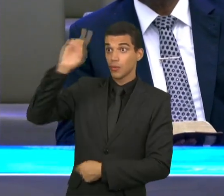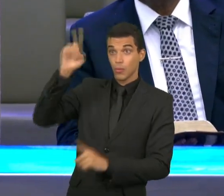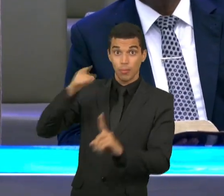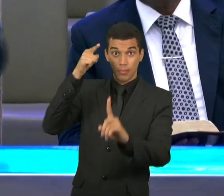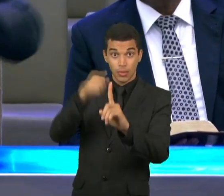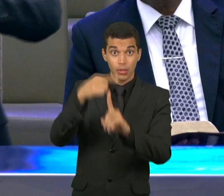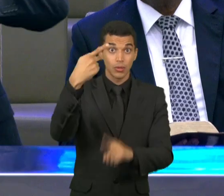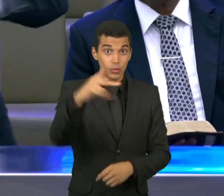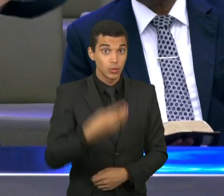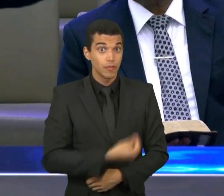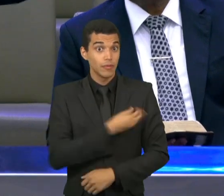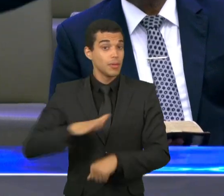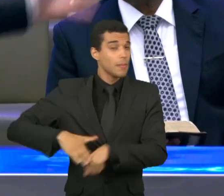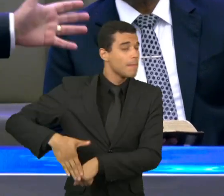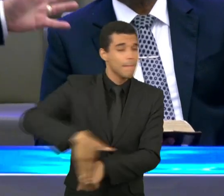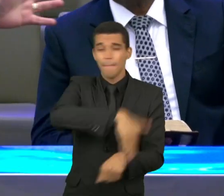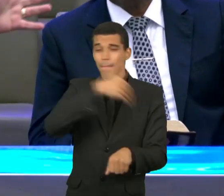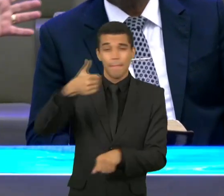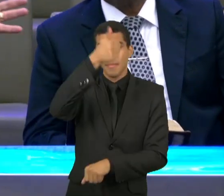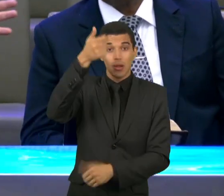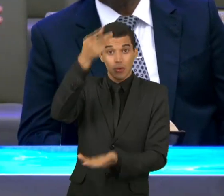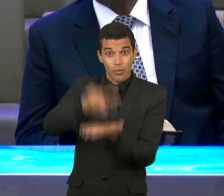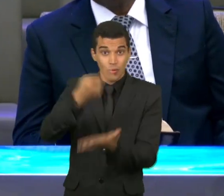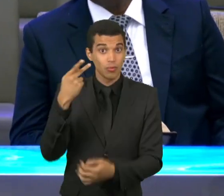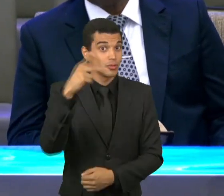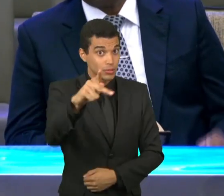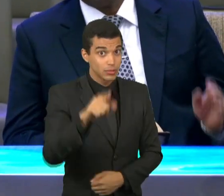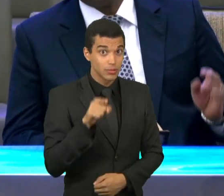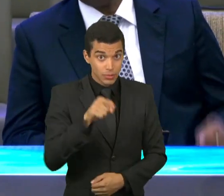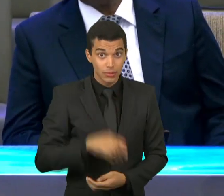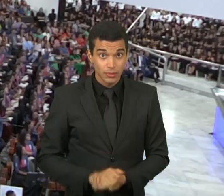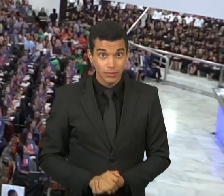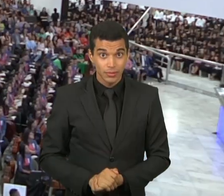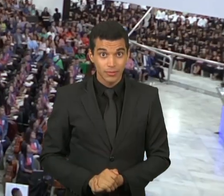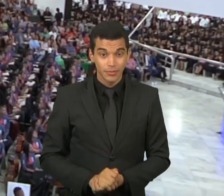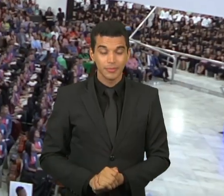sua vida é a melhor coisa que pode lhe acontecer?